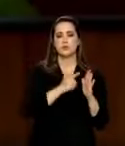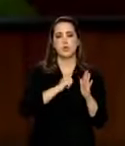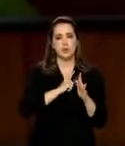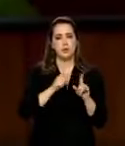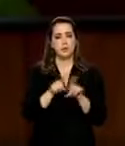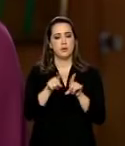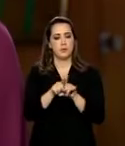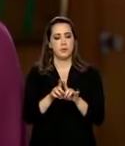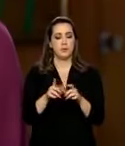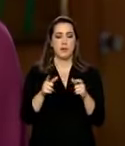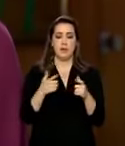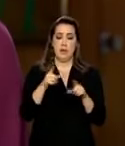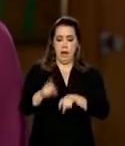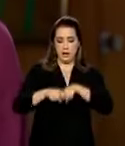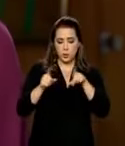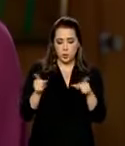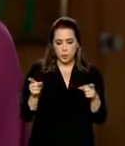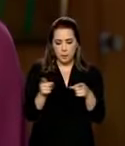bastante pequena